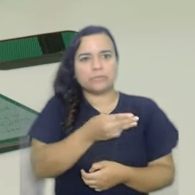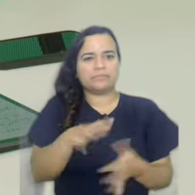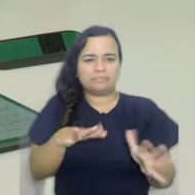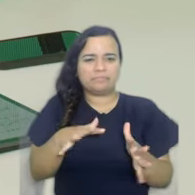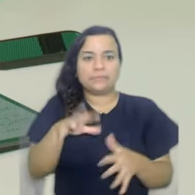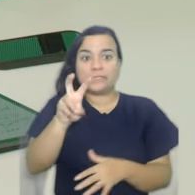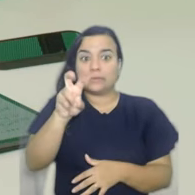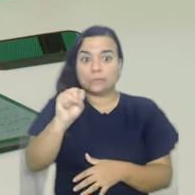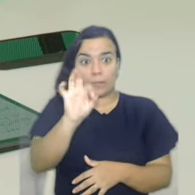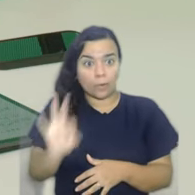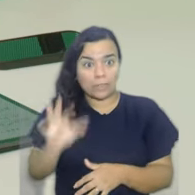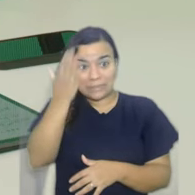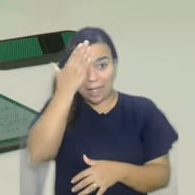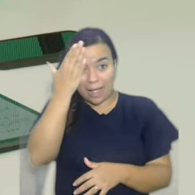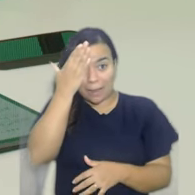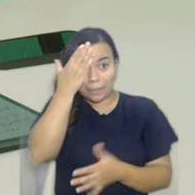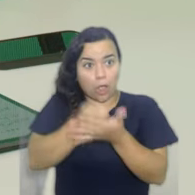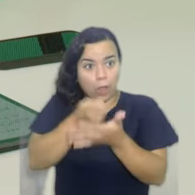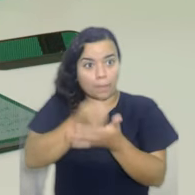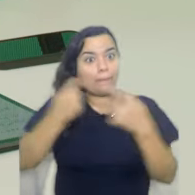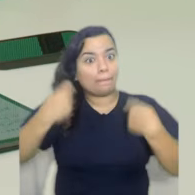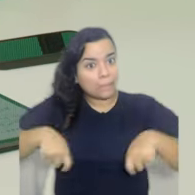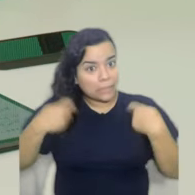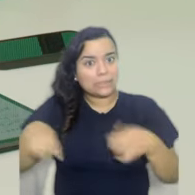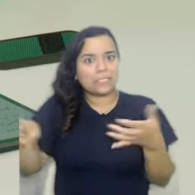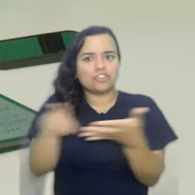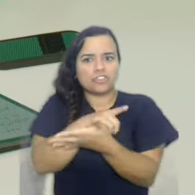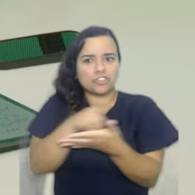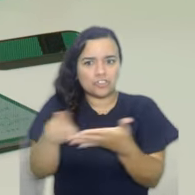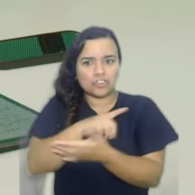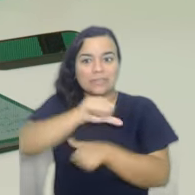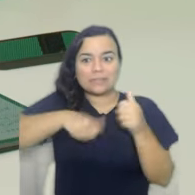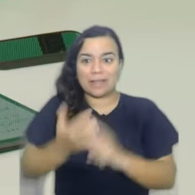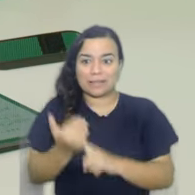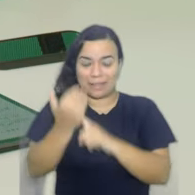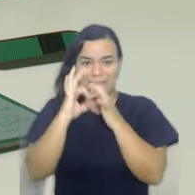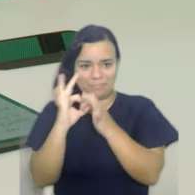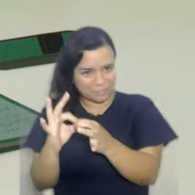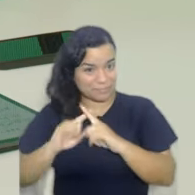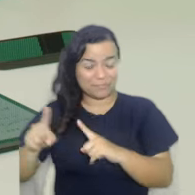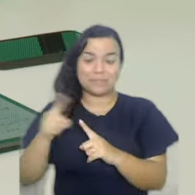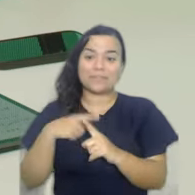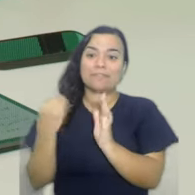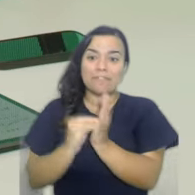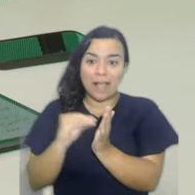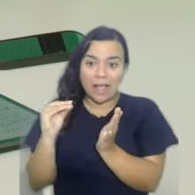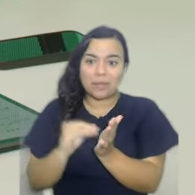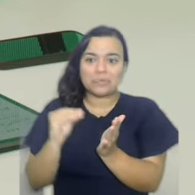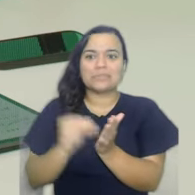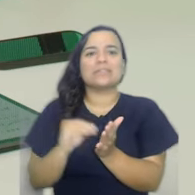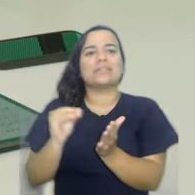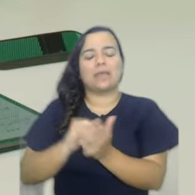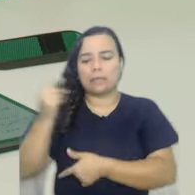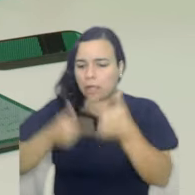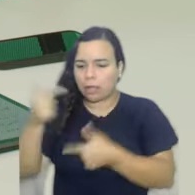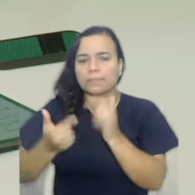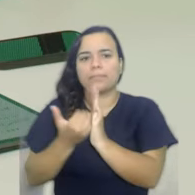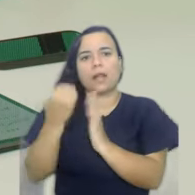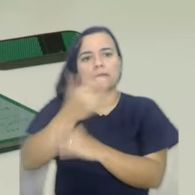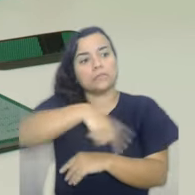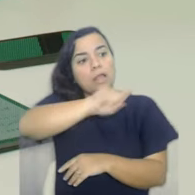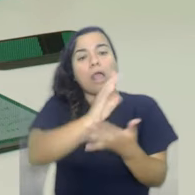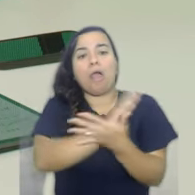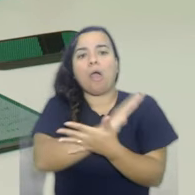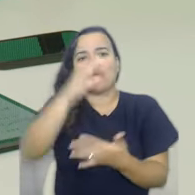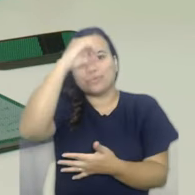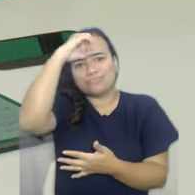digitalização 58 só que aí olha o quanto que a gente ainda tem para trabalhar que ainda não tem que tem essa dificuldade de talvez até de entender